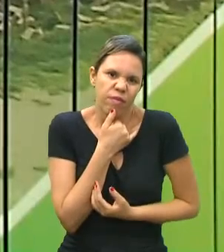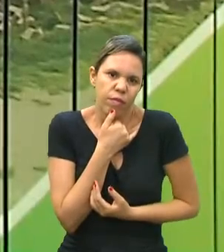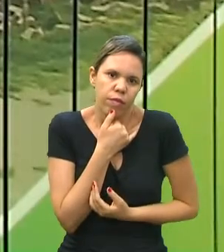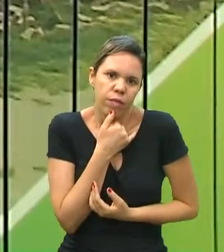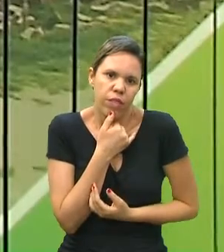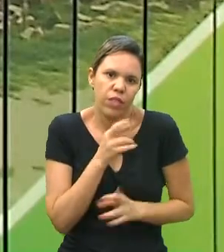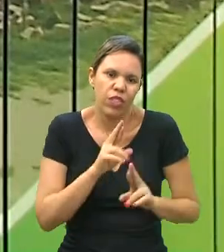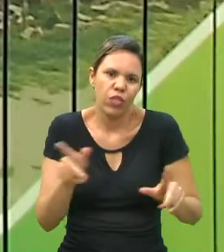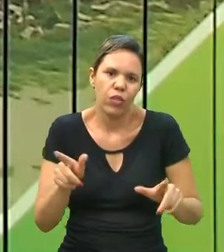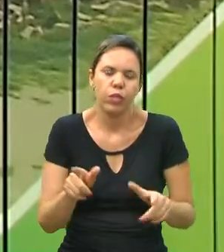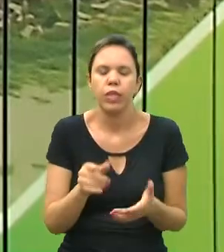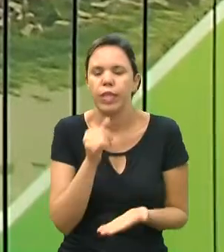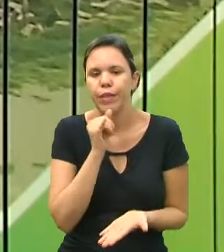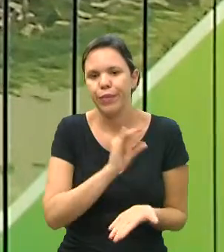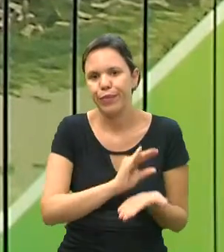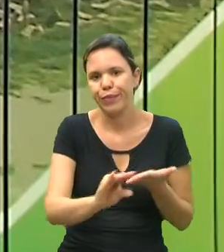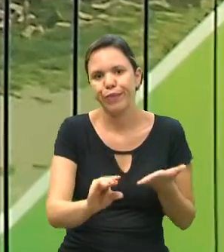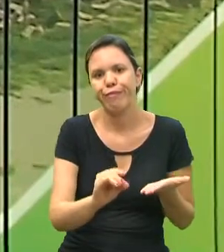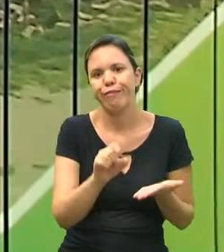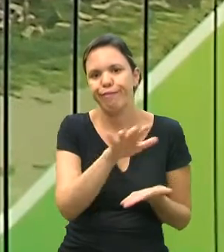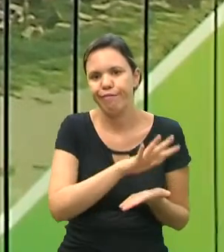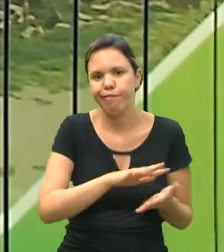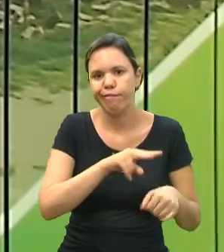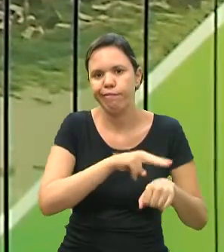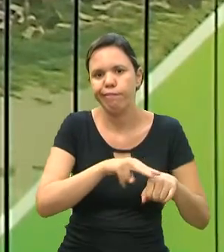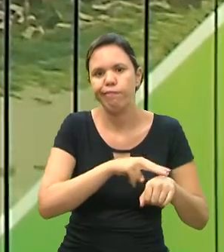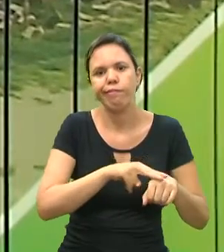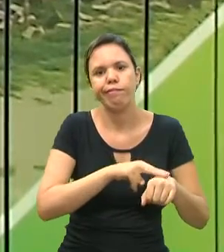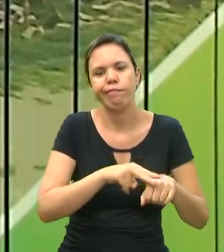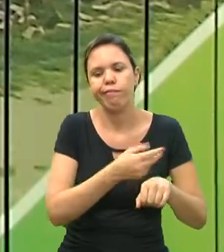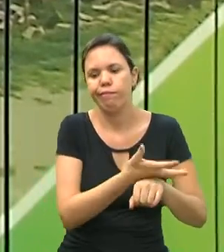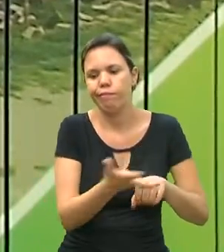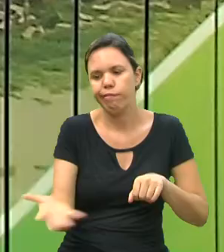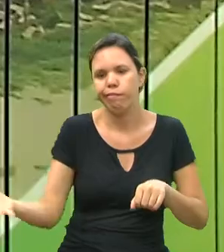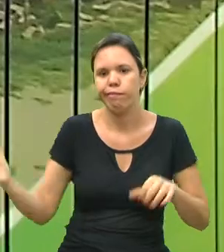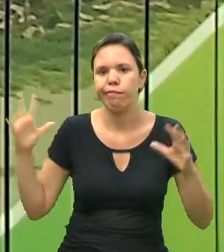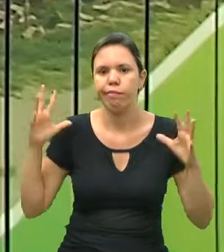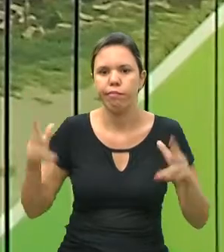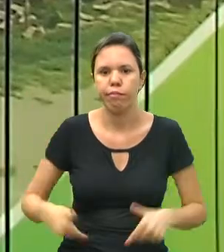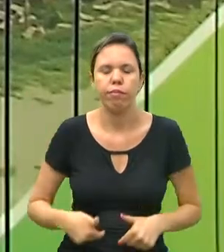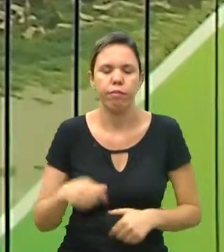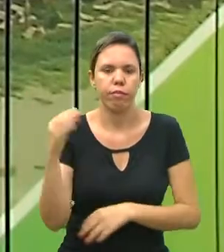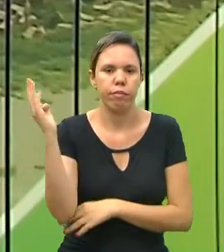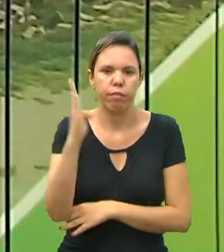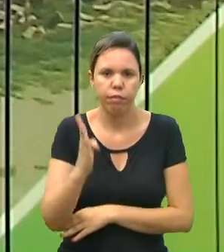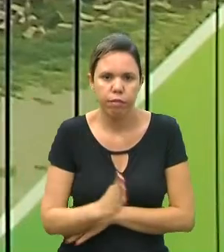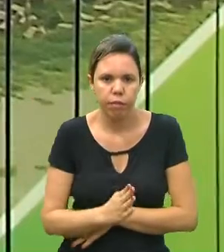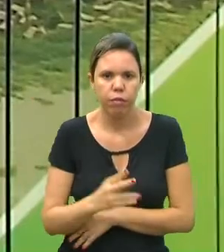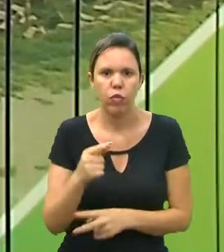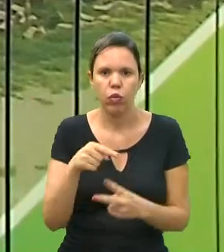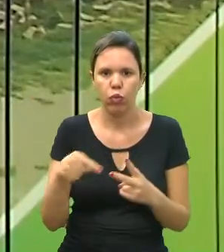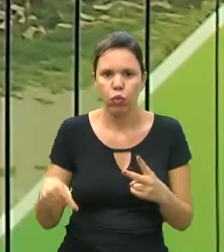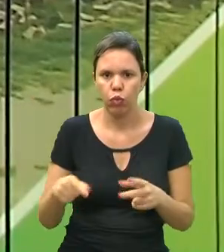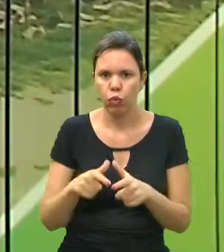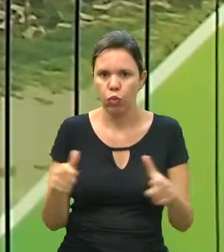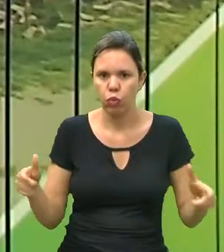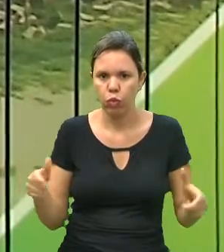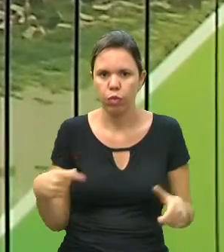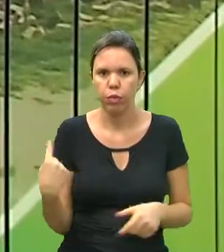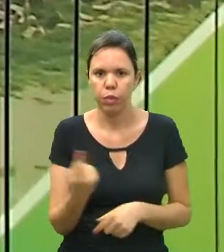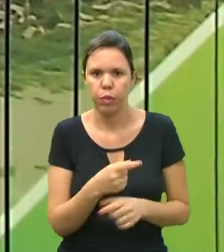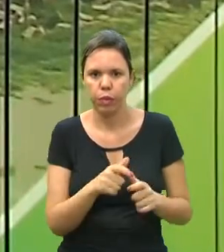lado avesso dos investimentos nas áreas verdes, nas riquezas do Brasil. Porque duas das nossas